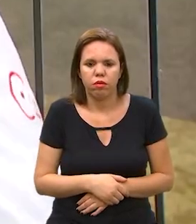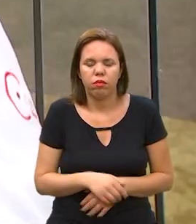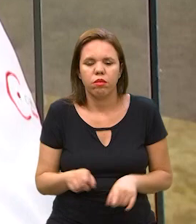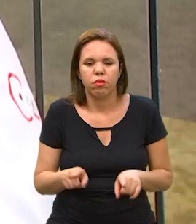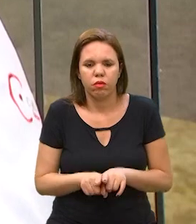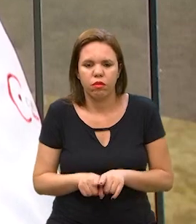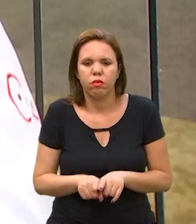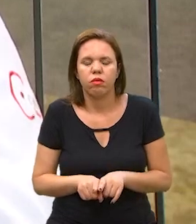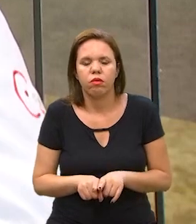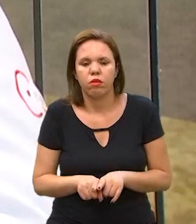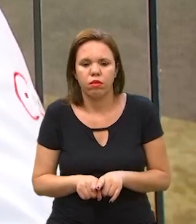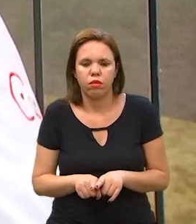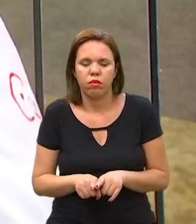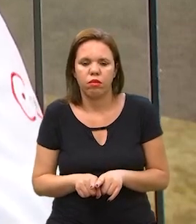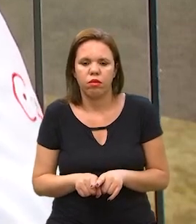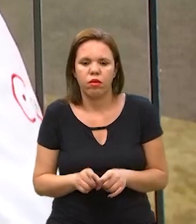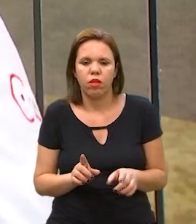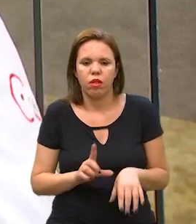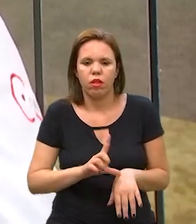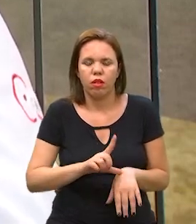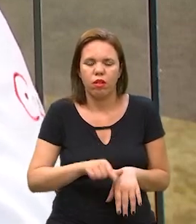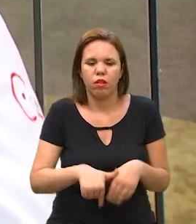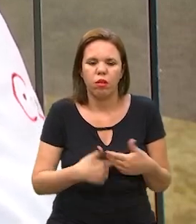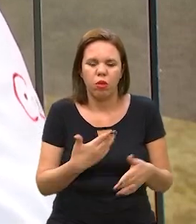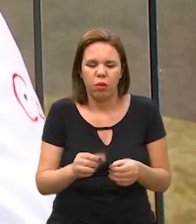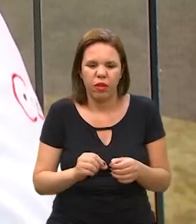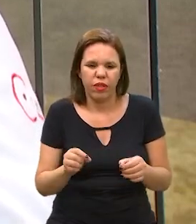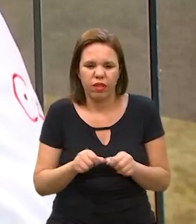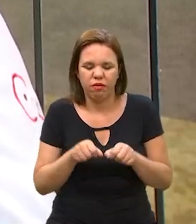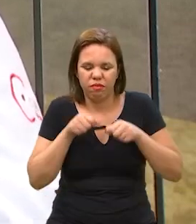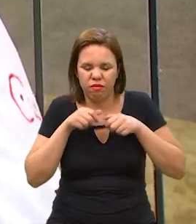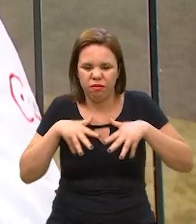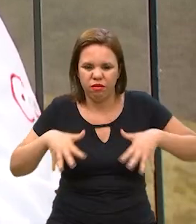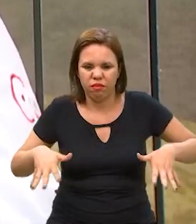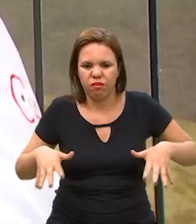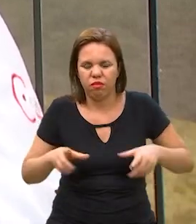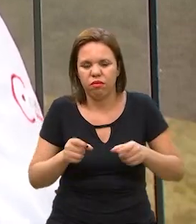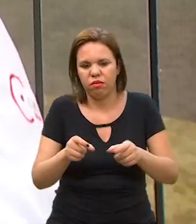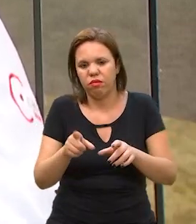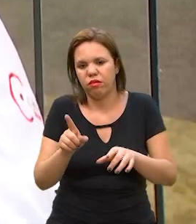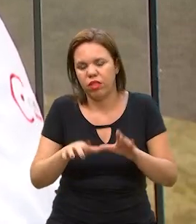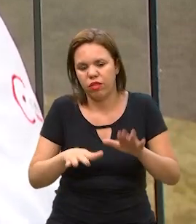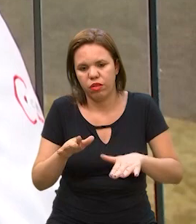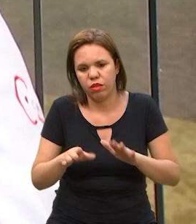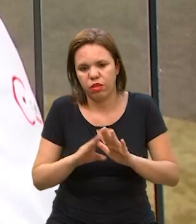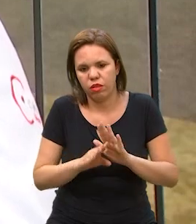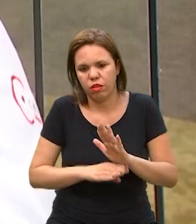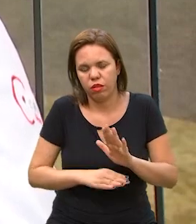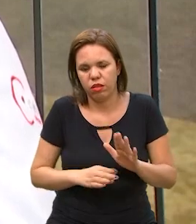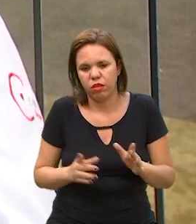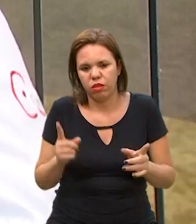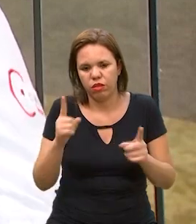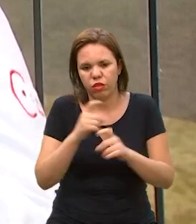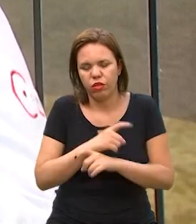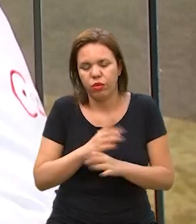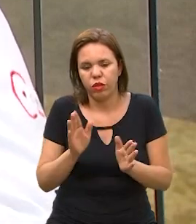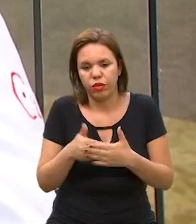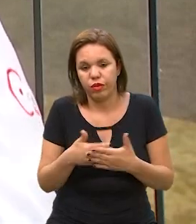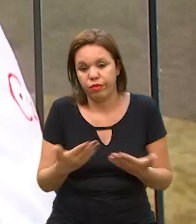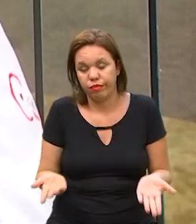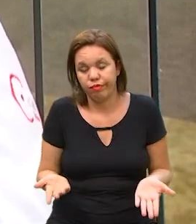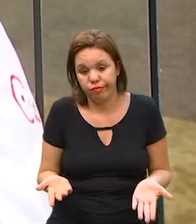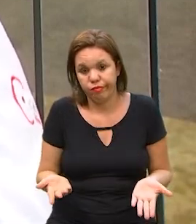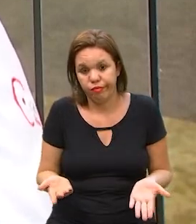Na contrapartida, quando o diagnóstico é tardio, ou quando as metástases já aconteceram também, esse prognóstico fica muito